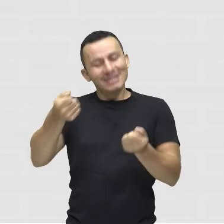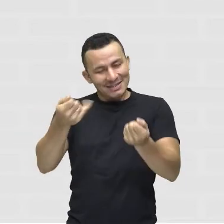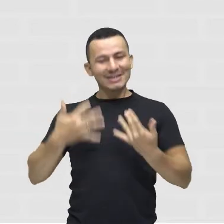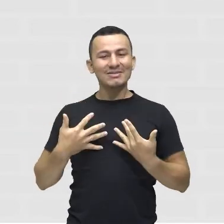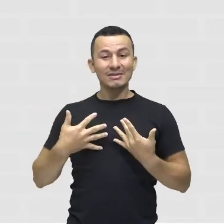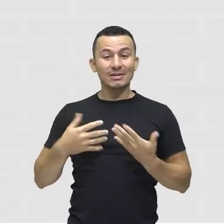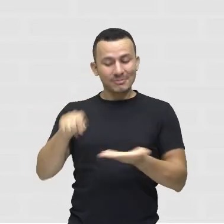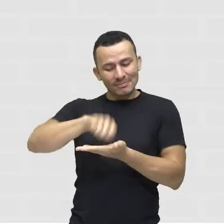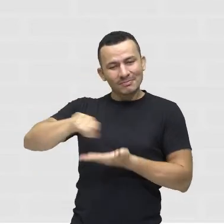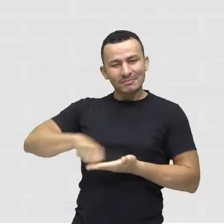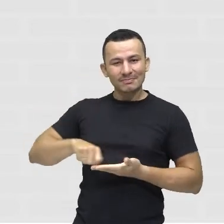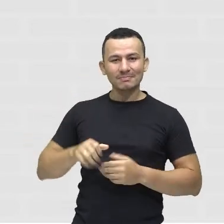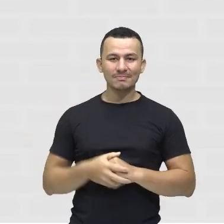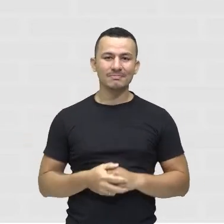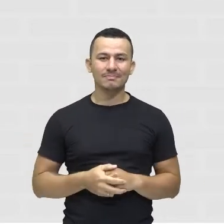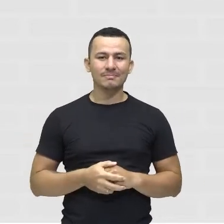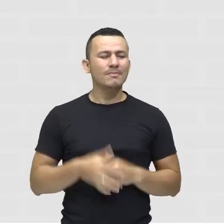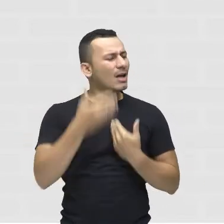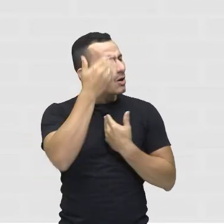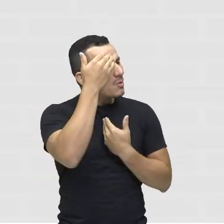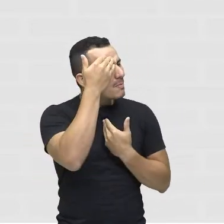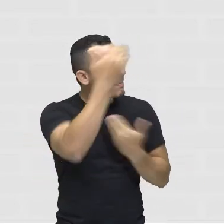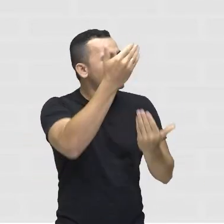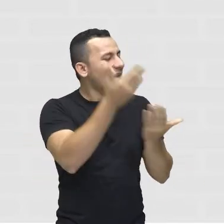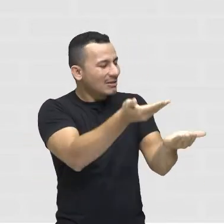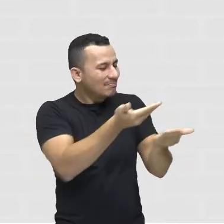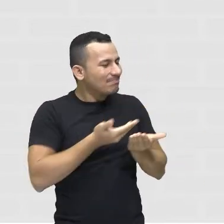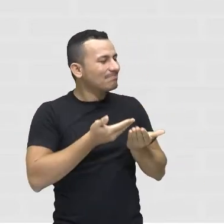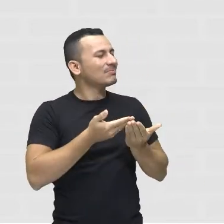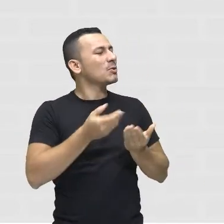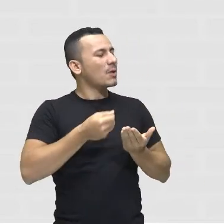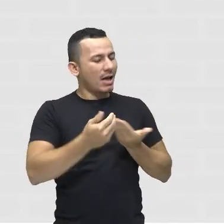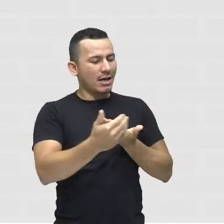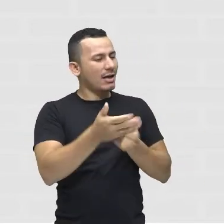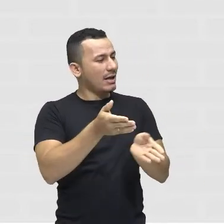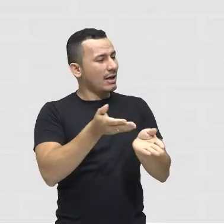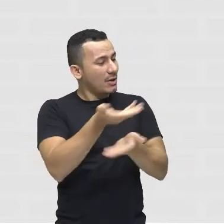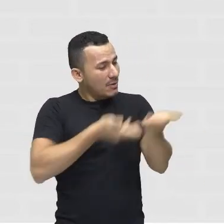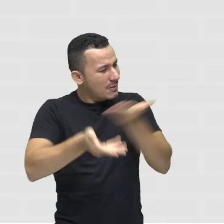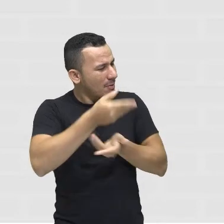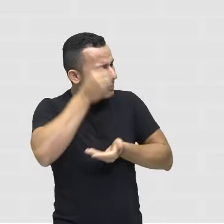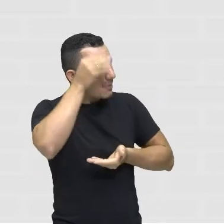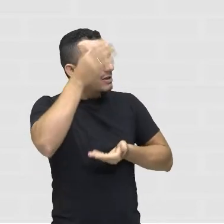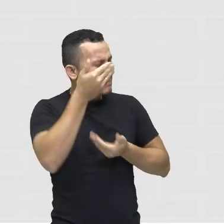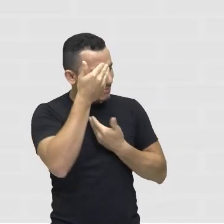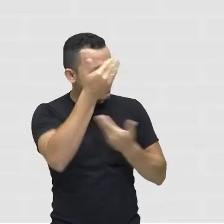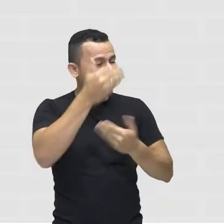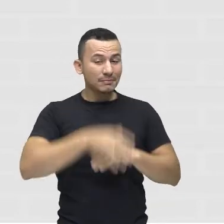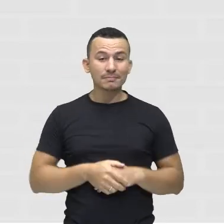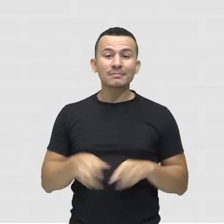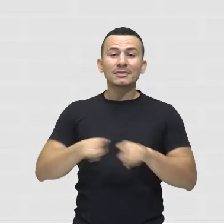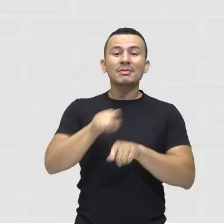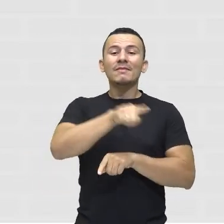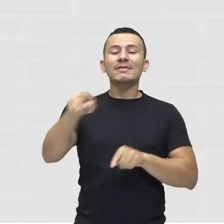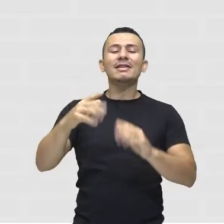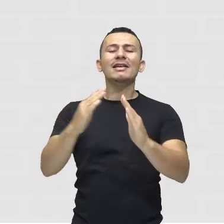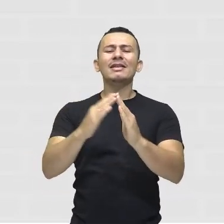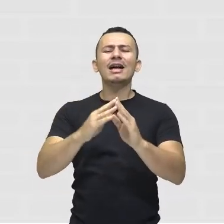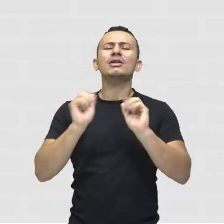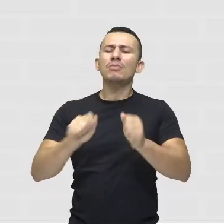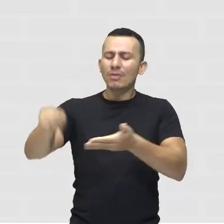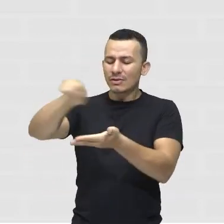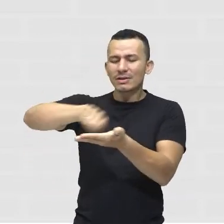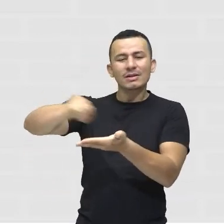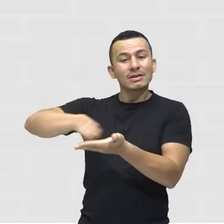você? Adorei, viu, Afonso? Muito obrigado por você partilhar. Obrigado por me chamar. E aí eu convido você de casa a escrever tudo